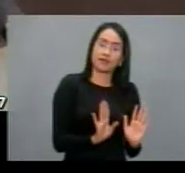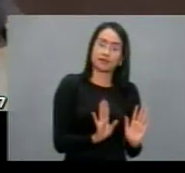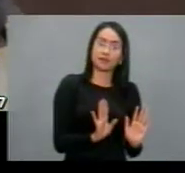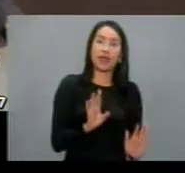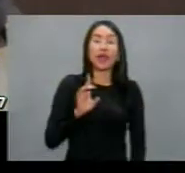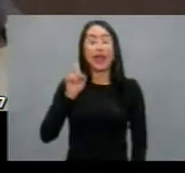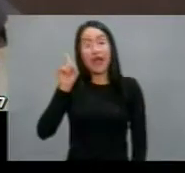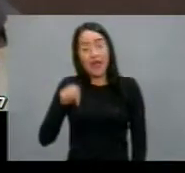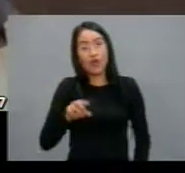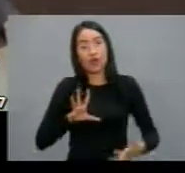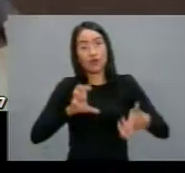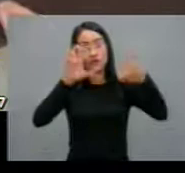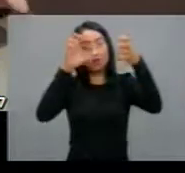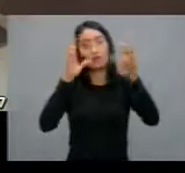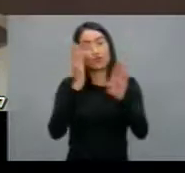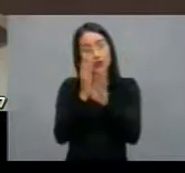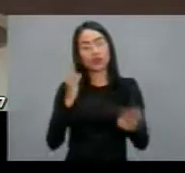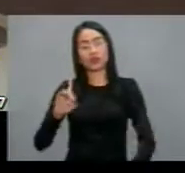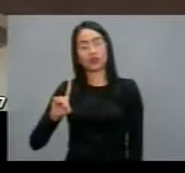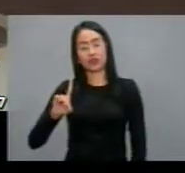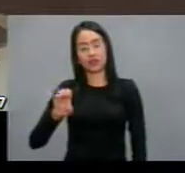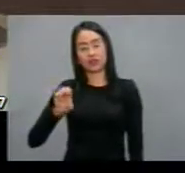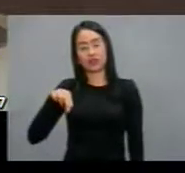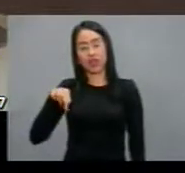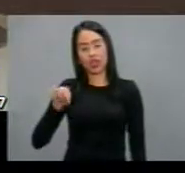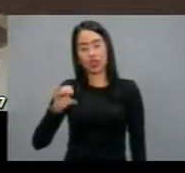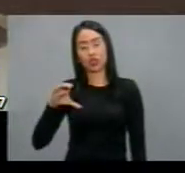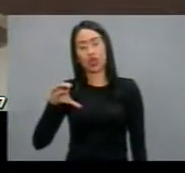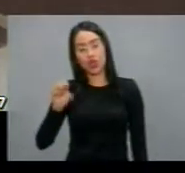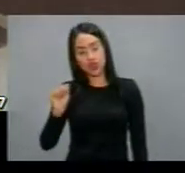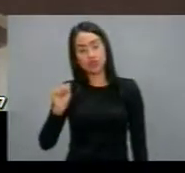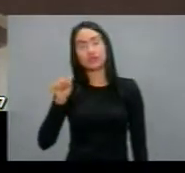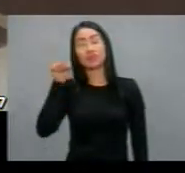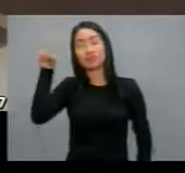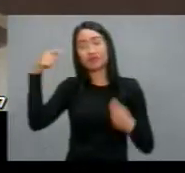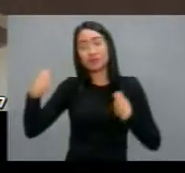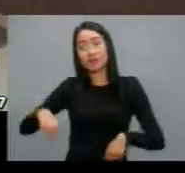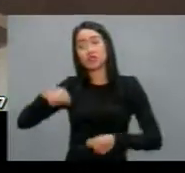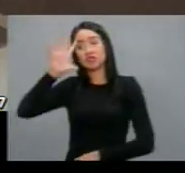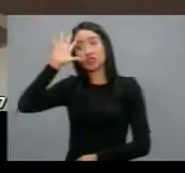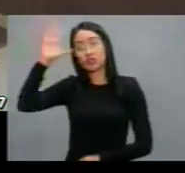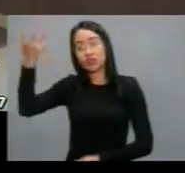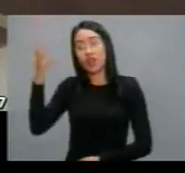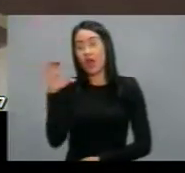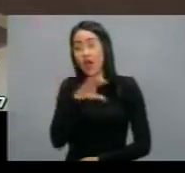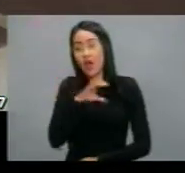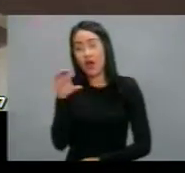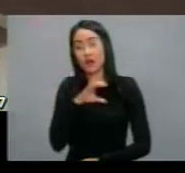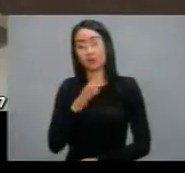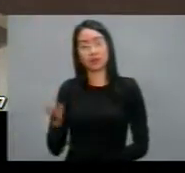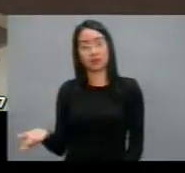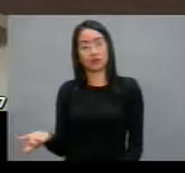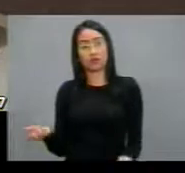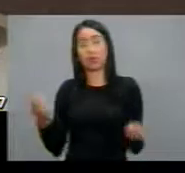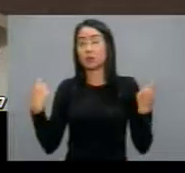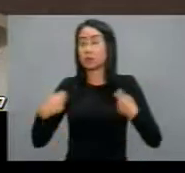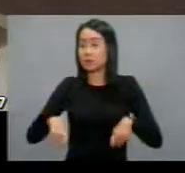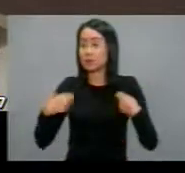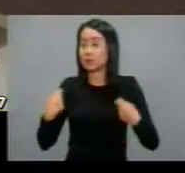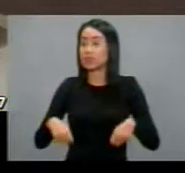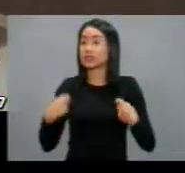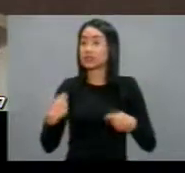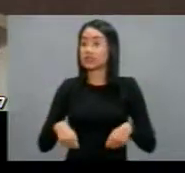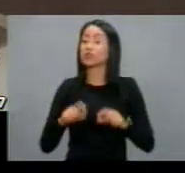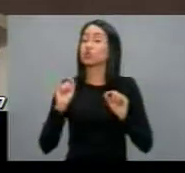de, sobretudo, contar com o apoio de outros deputados para nós convencermos o DENOX de que essa reintegração